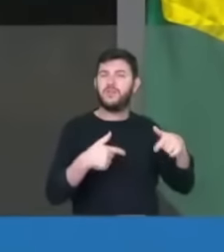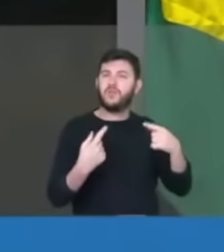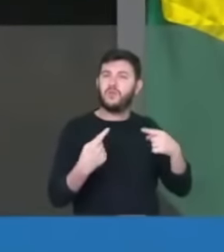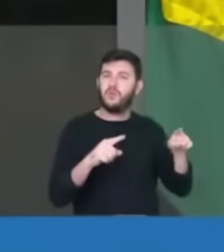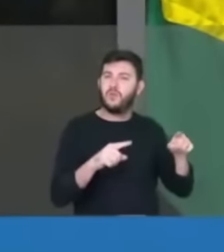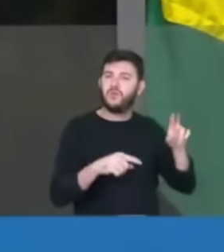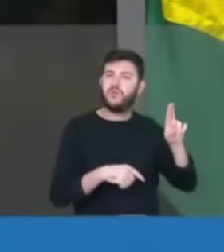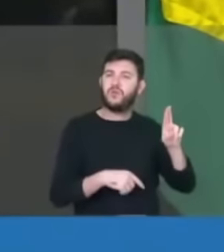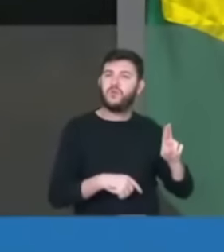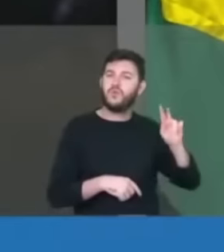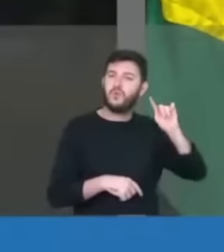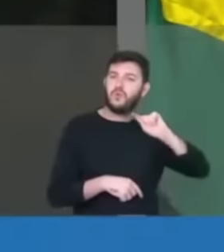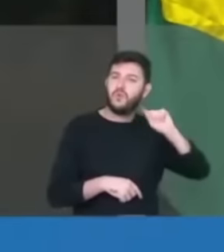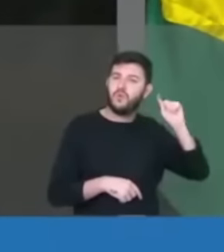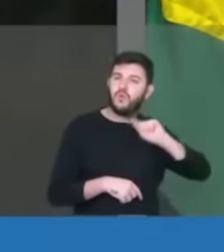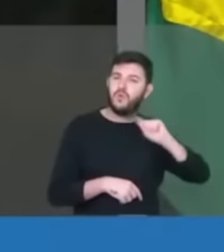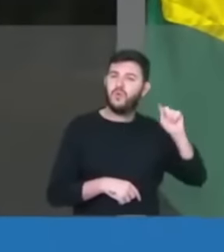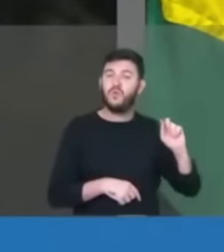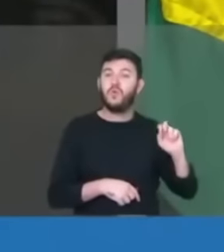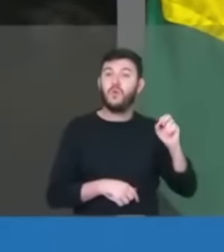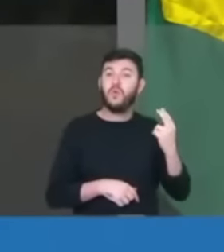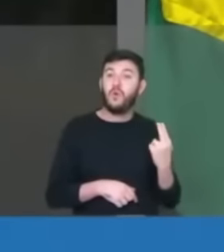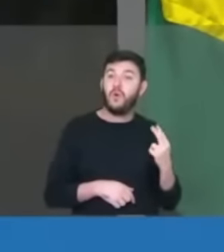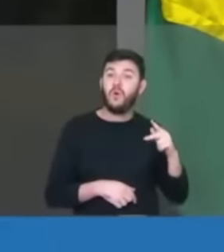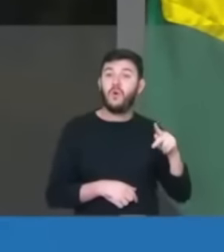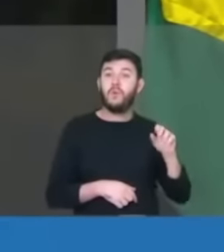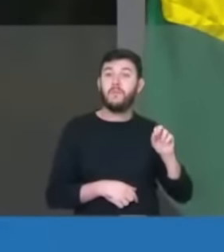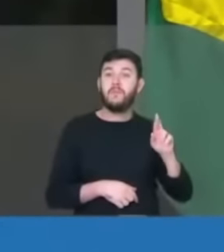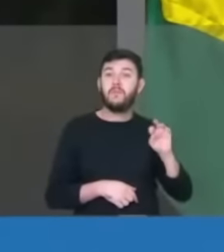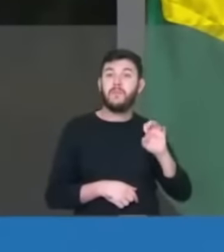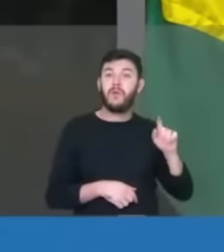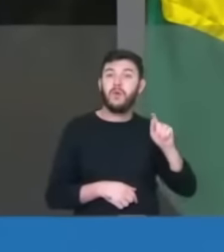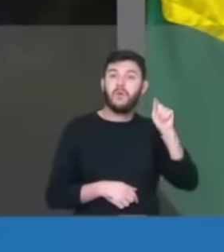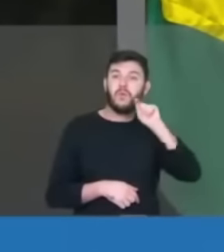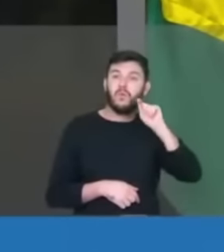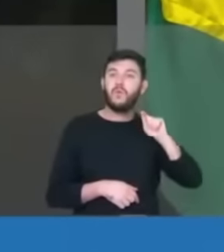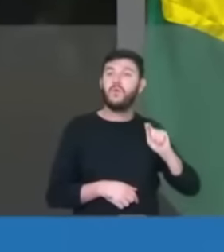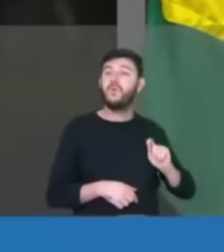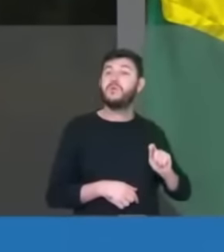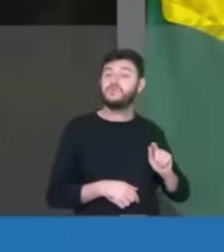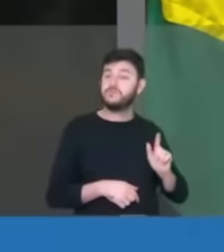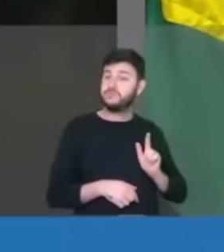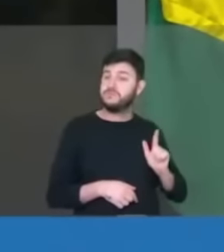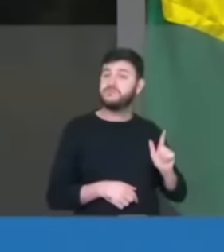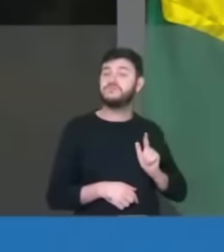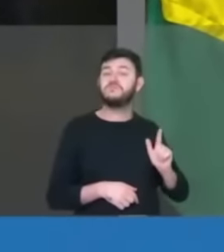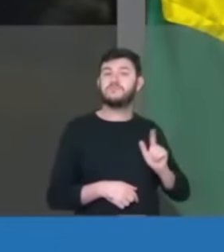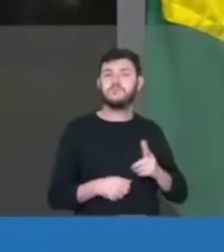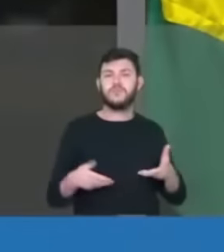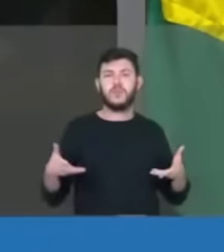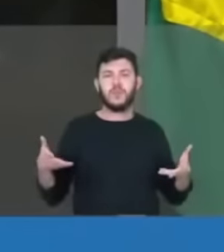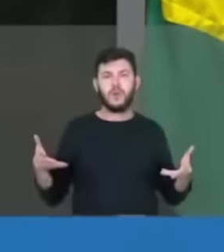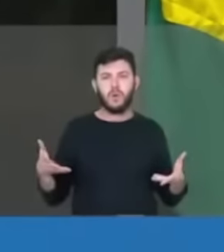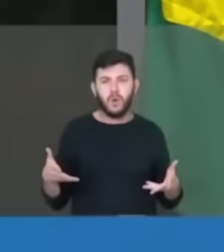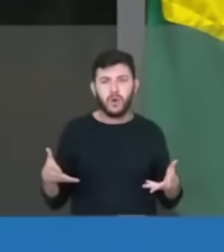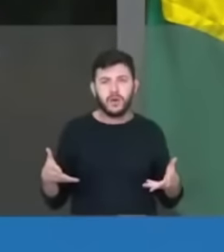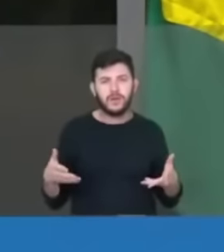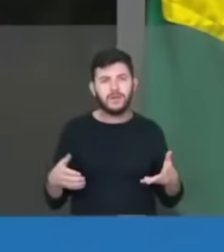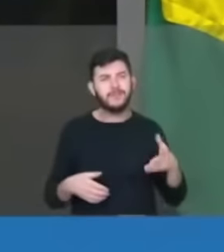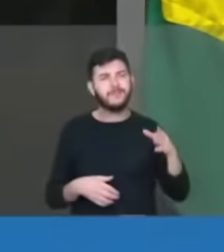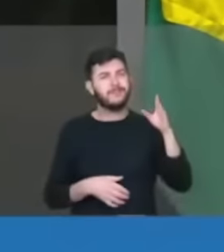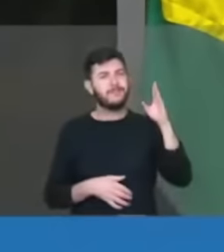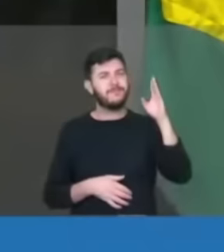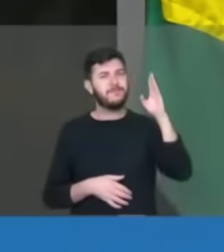de drogas. E agora eu vejo a Suprema Corte do país tomar uma decisão